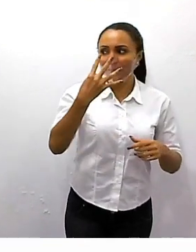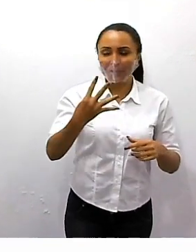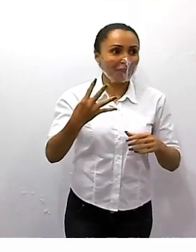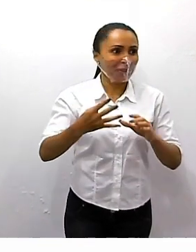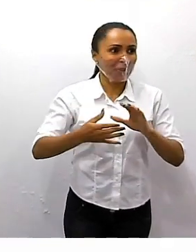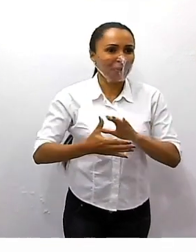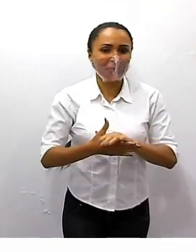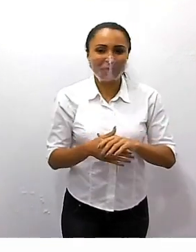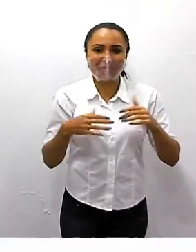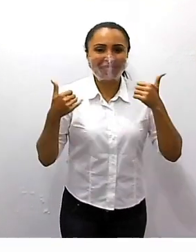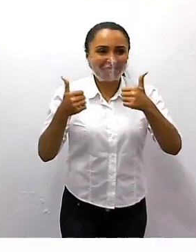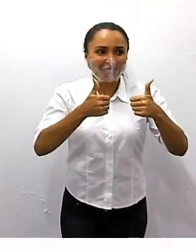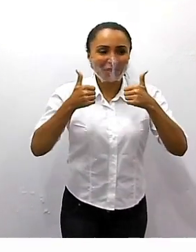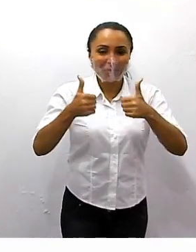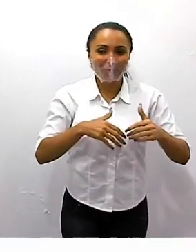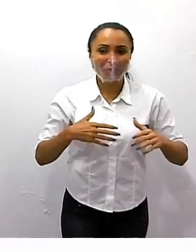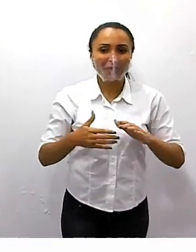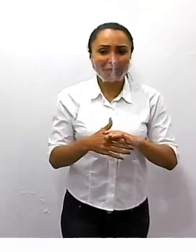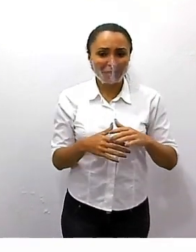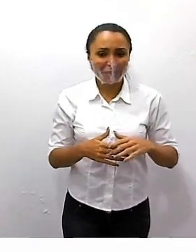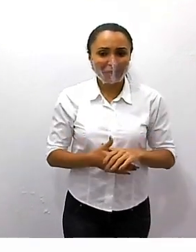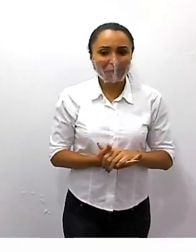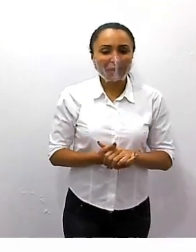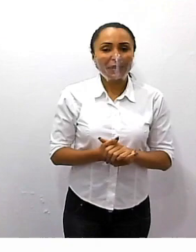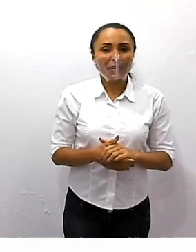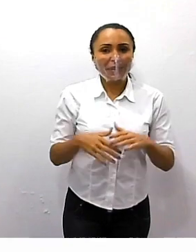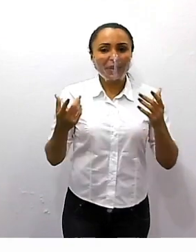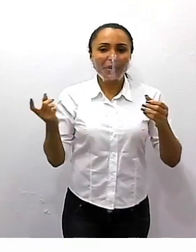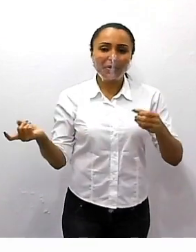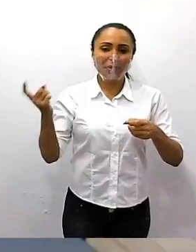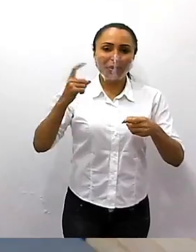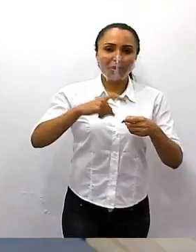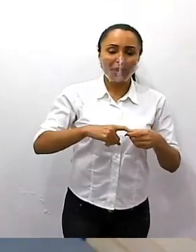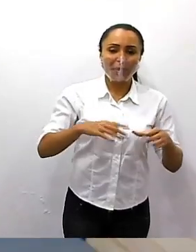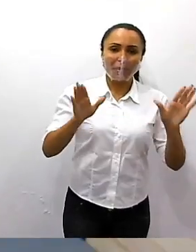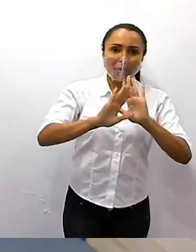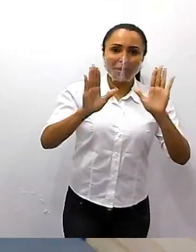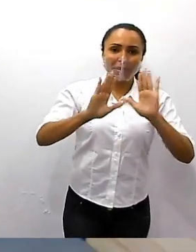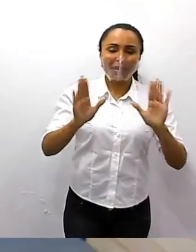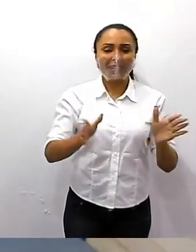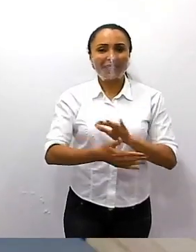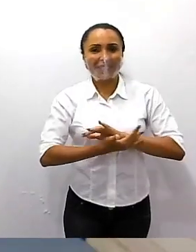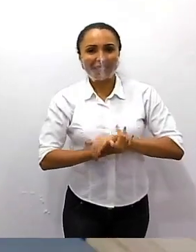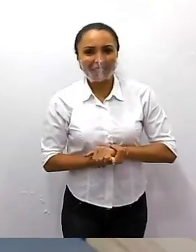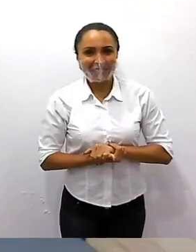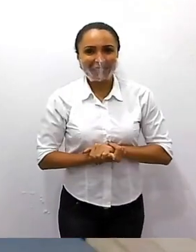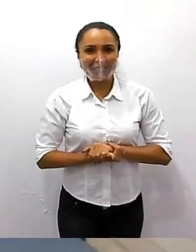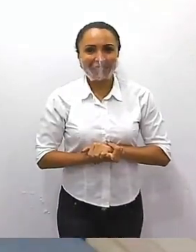4, beleza? A gente vai se despedindo de vocês e voltamos na próxima aula. Até lá!